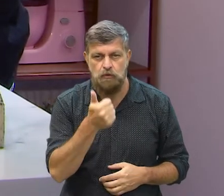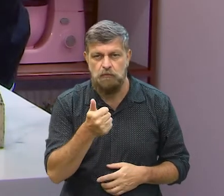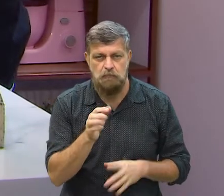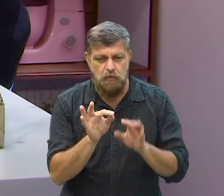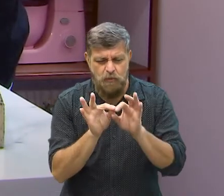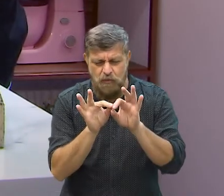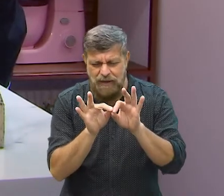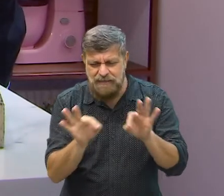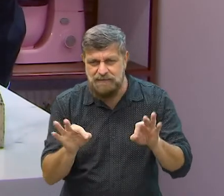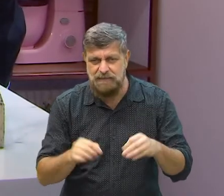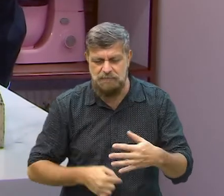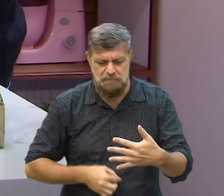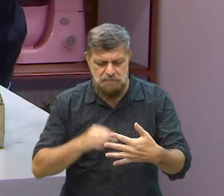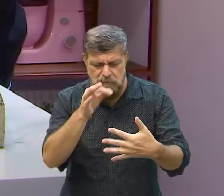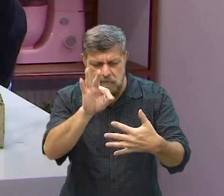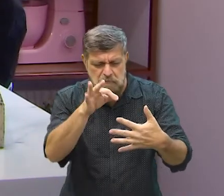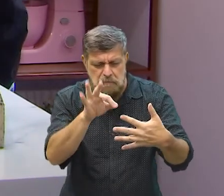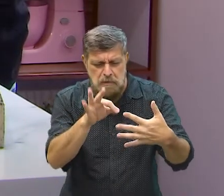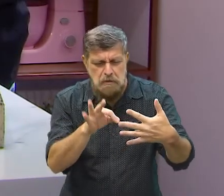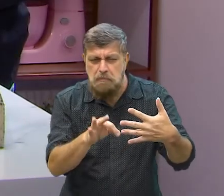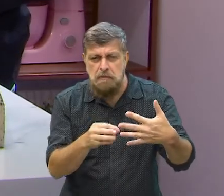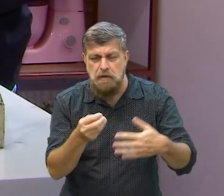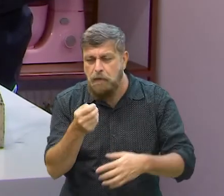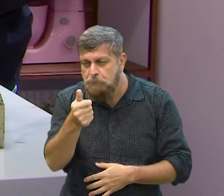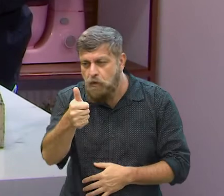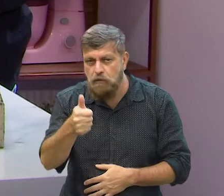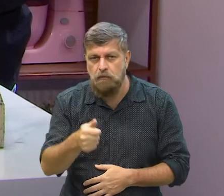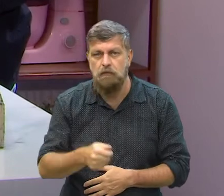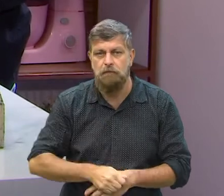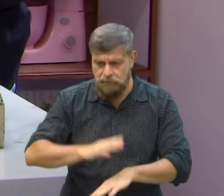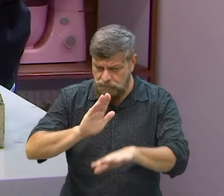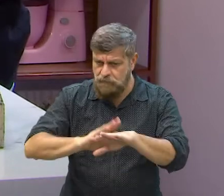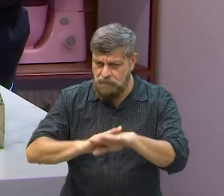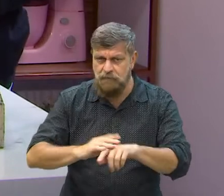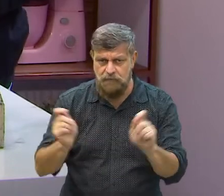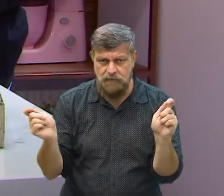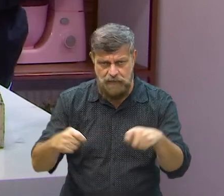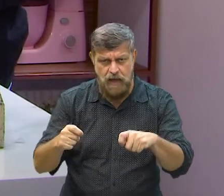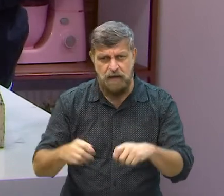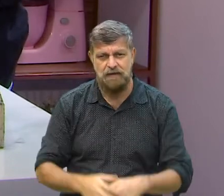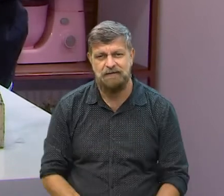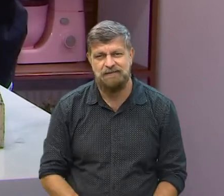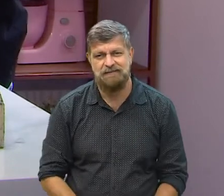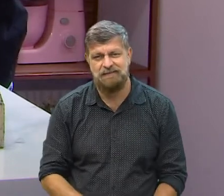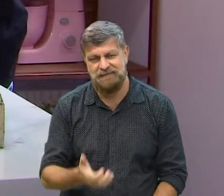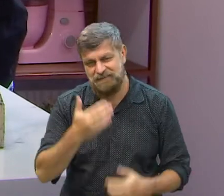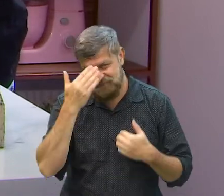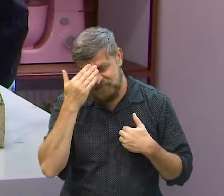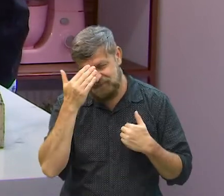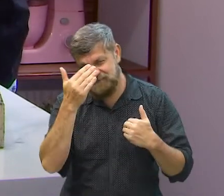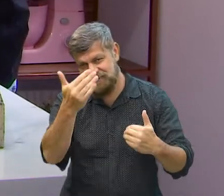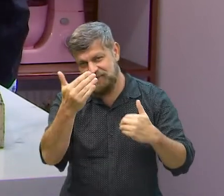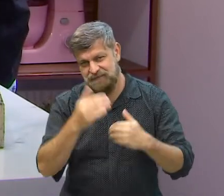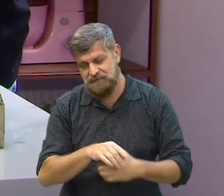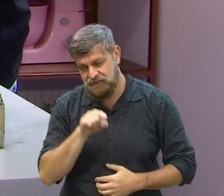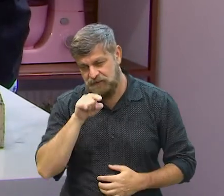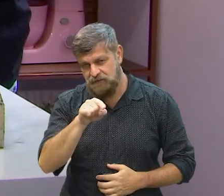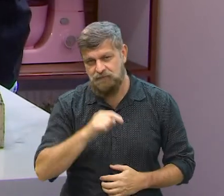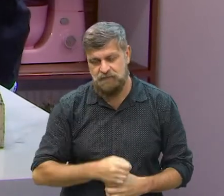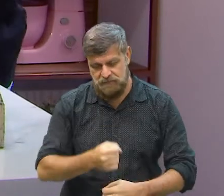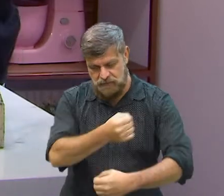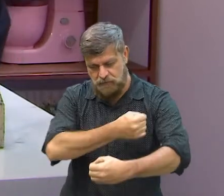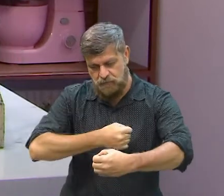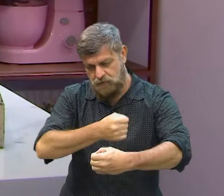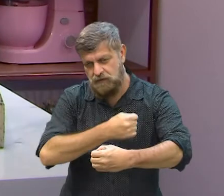de fazer, poucos ingredientes. Sim, muito pessoal simples. Tem que fazer, né? Tem que fazer. Paty, quero agradecer a participação aqui no Cozinha